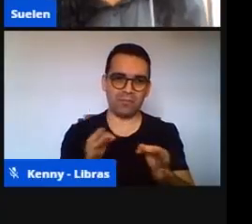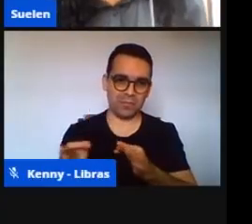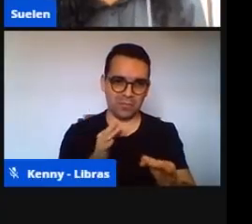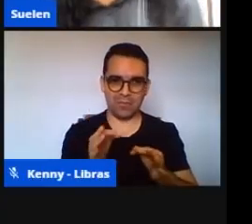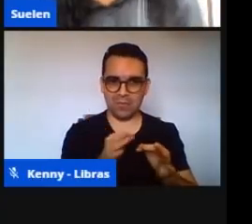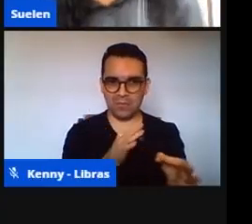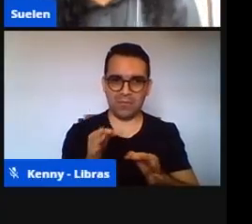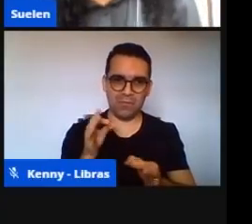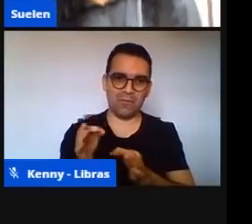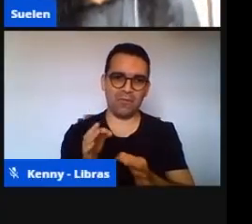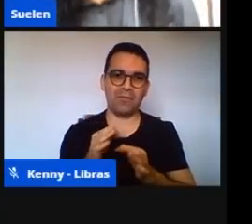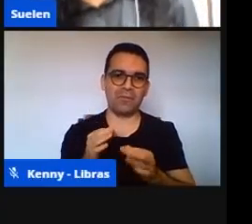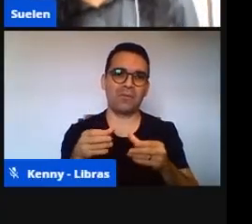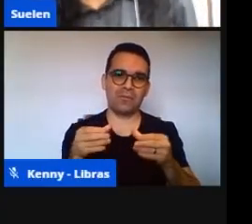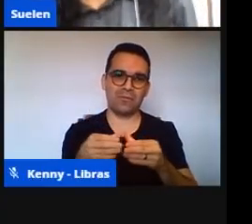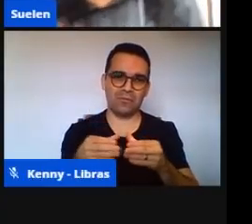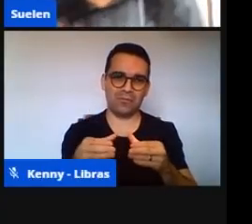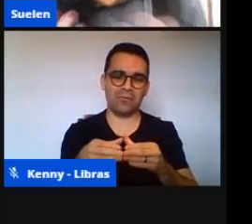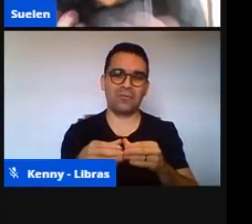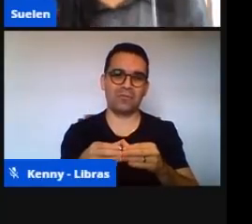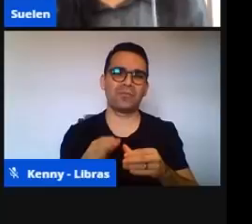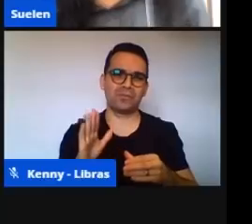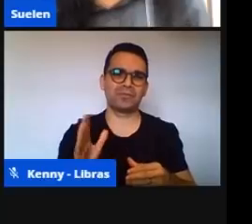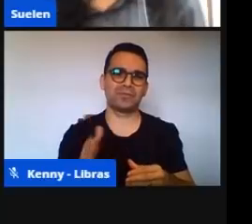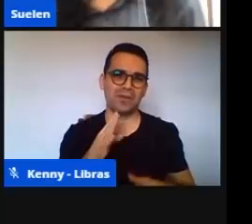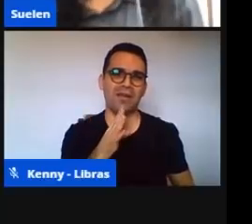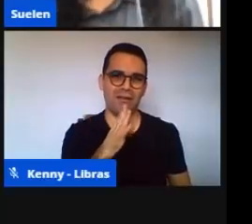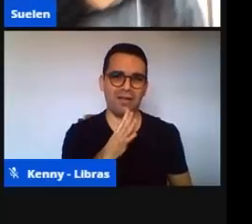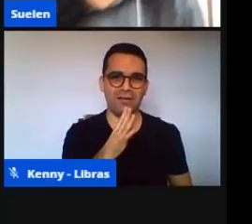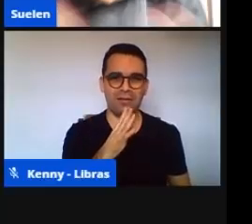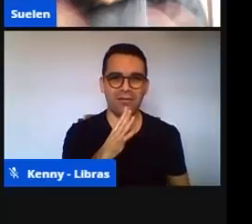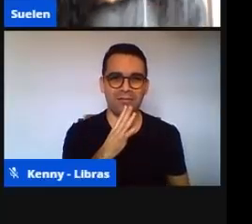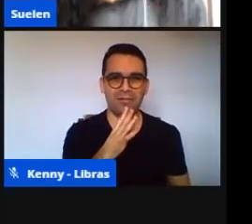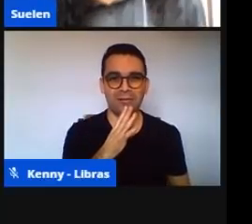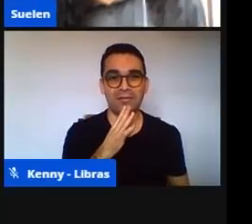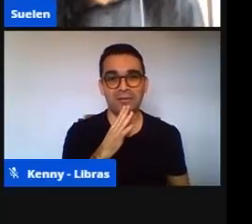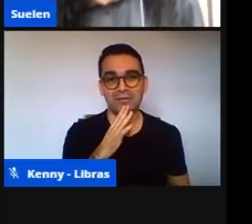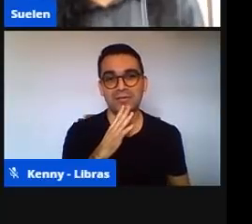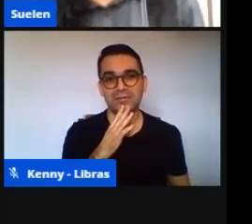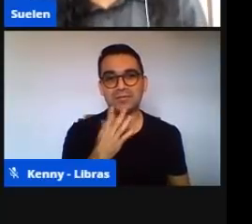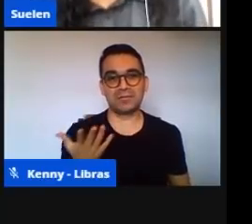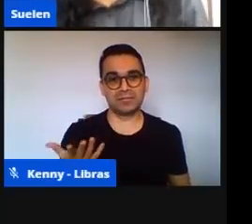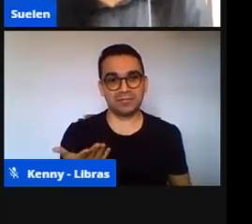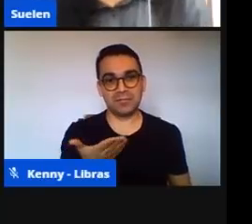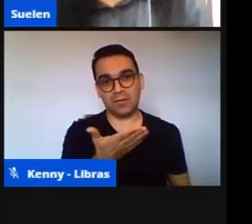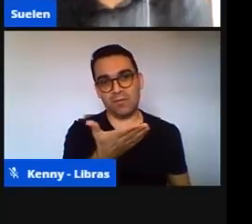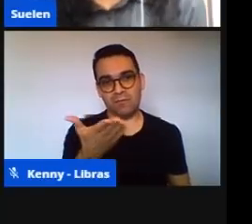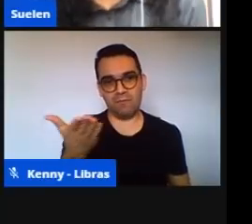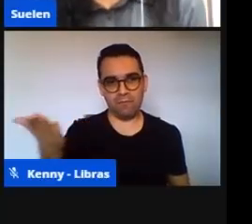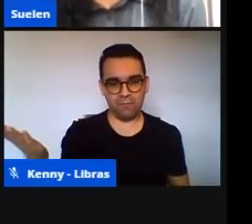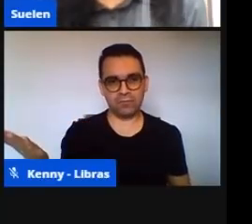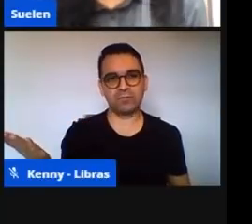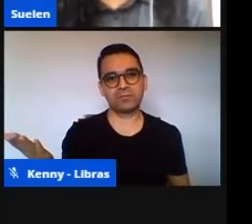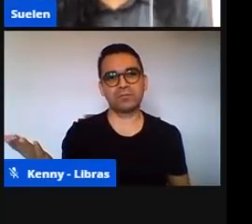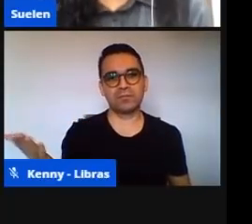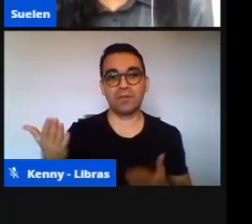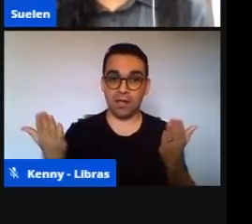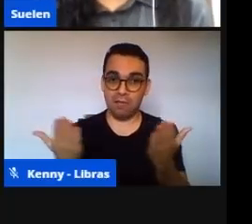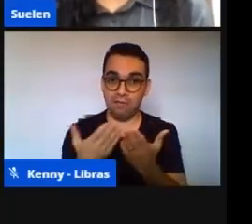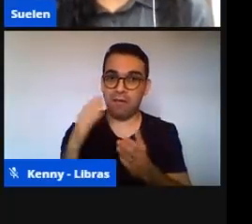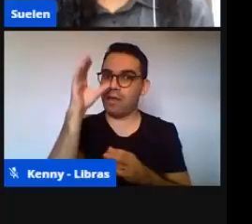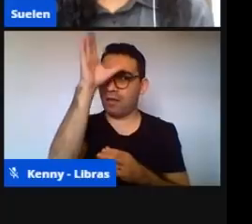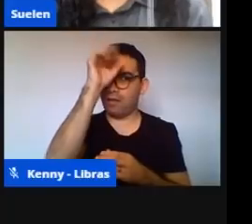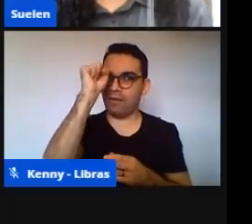a nossa equipe ela tem essa segurança de passar os conceitos e de que vocês, de fato, se sairiam bem com relação